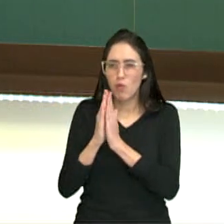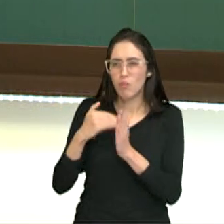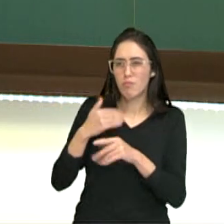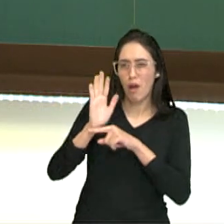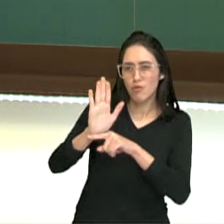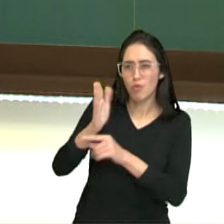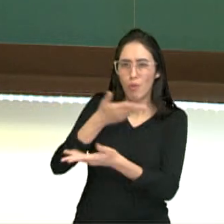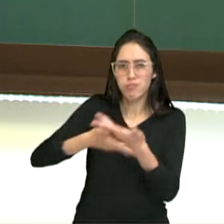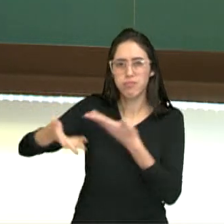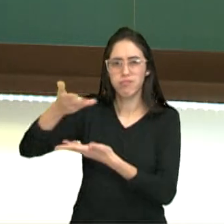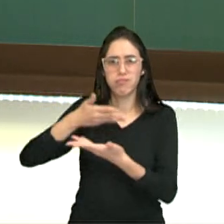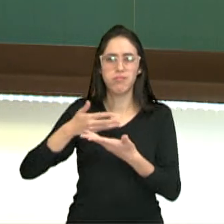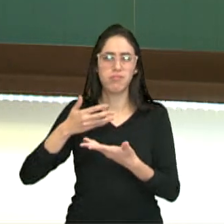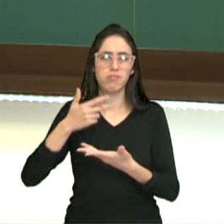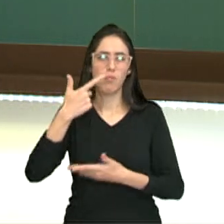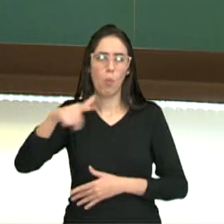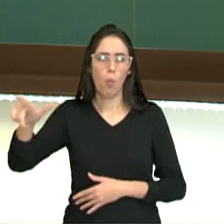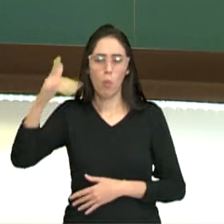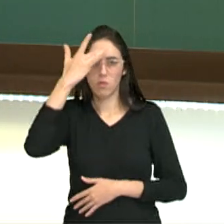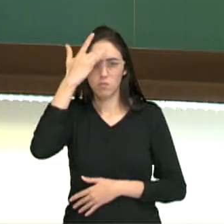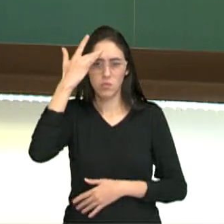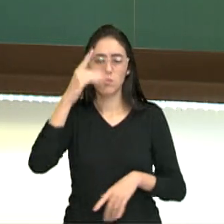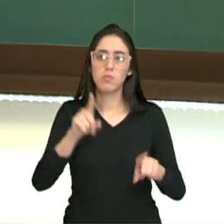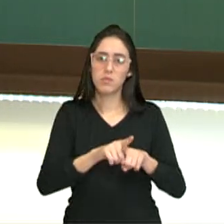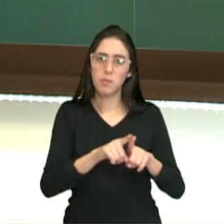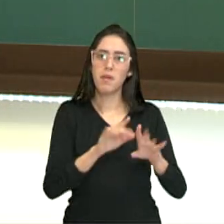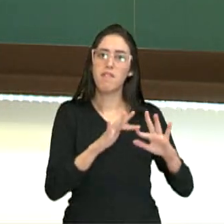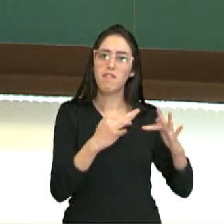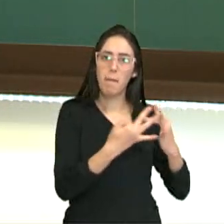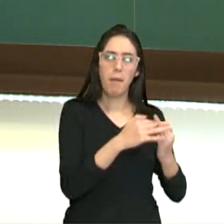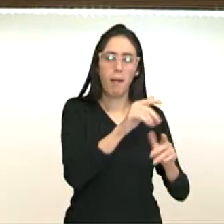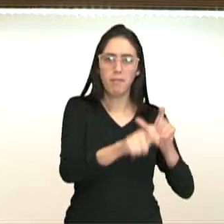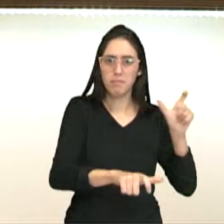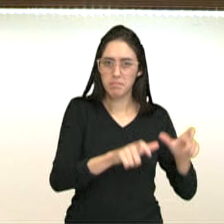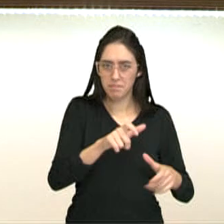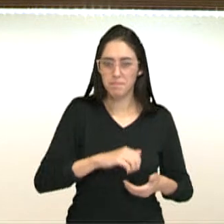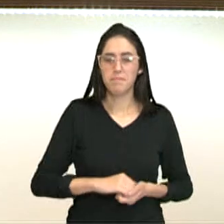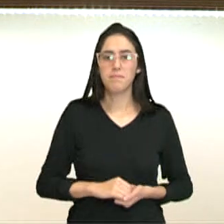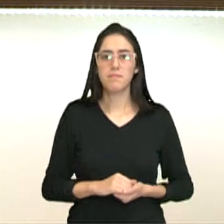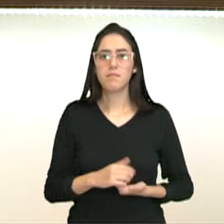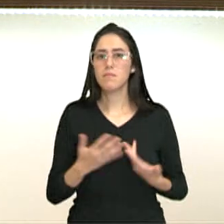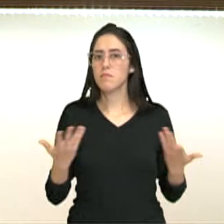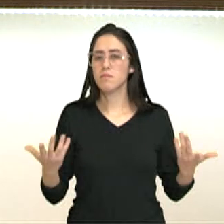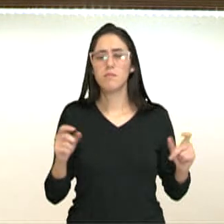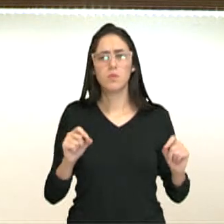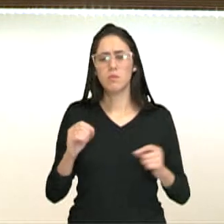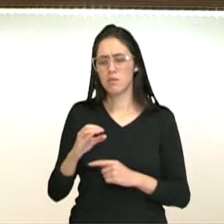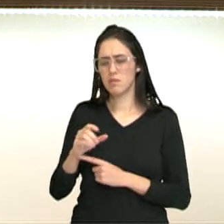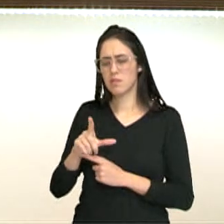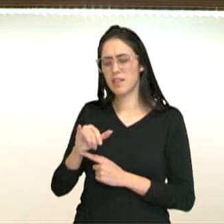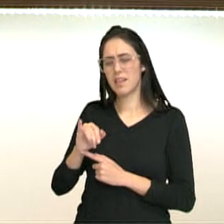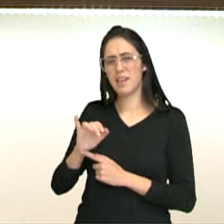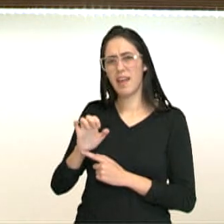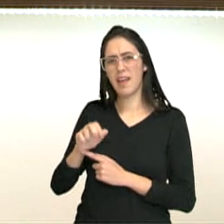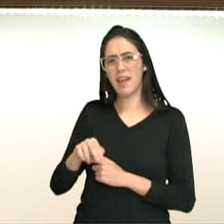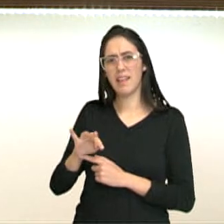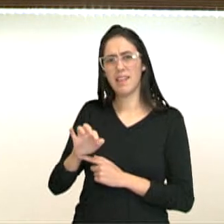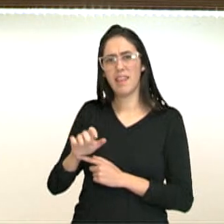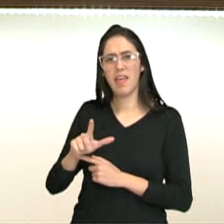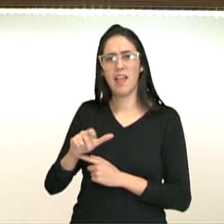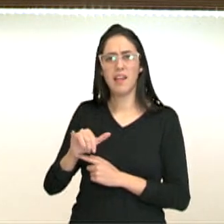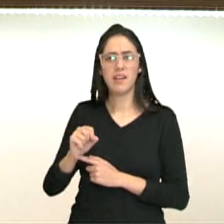privilégios a outras pessoas, sobretudo familiares e aparentados. Então, o que é clientelismo? Tá? Eu vou dar um